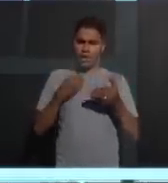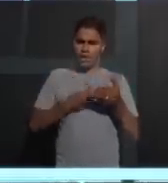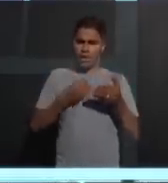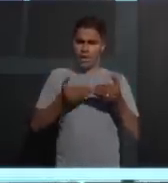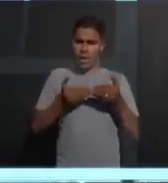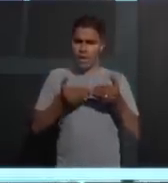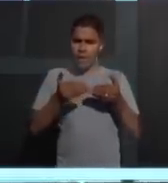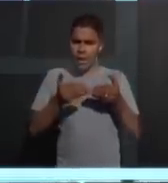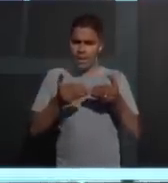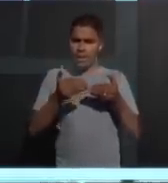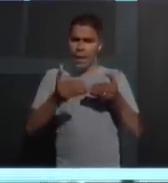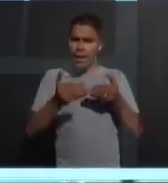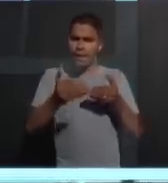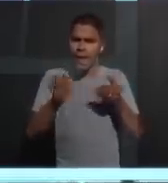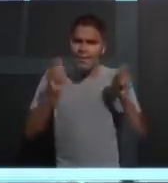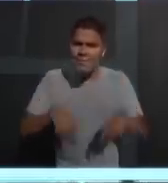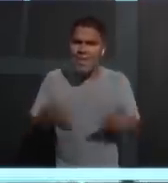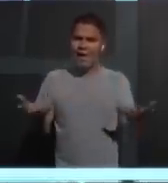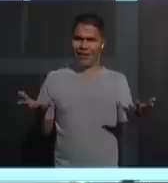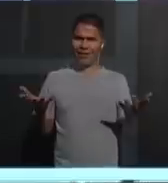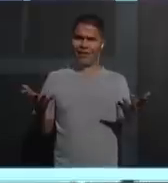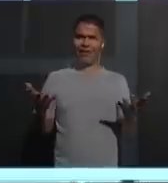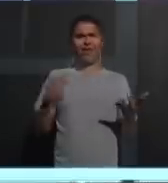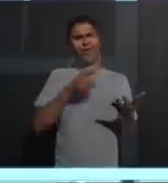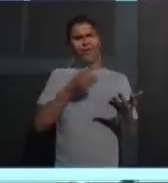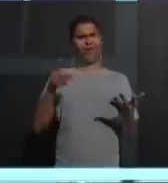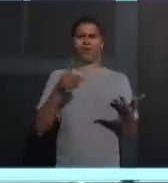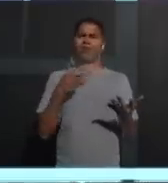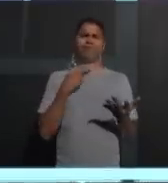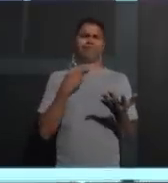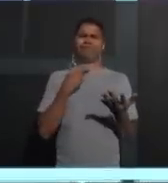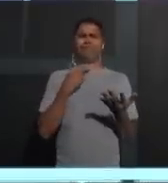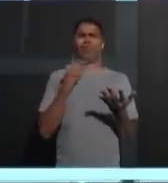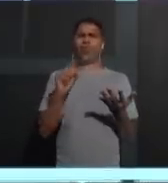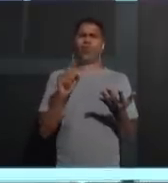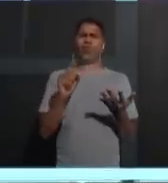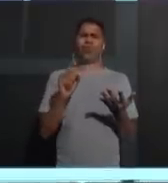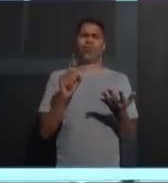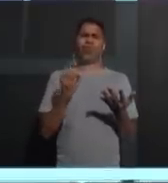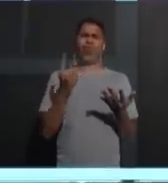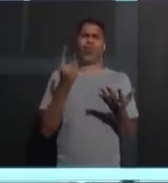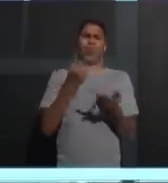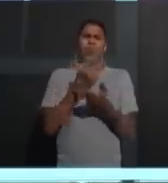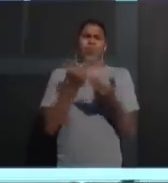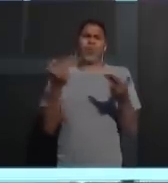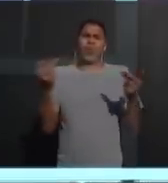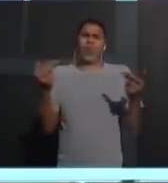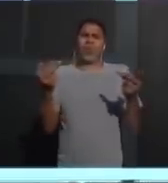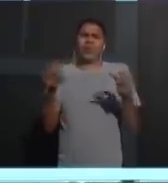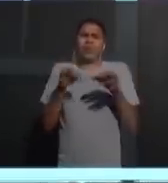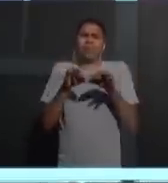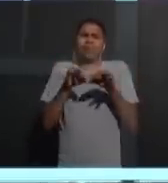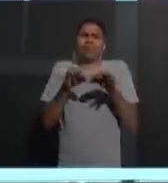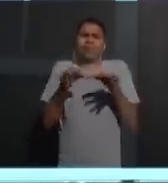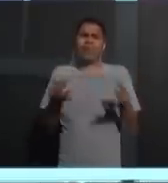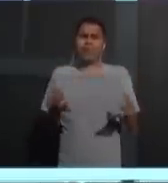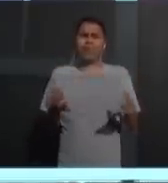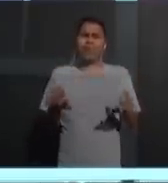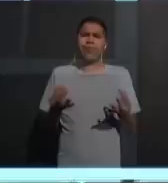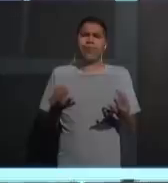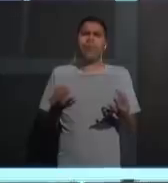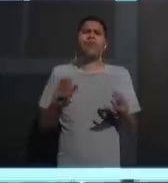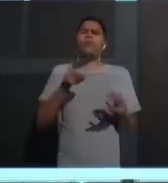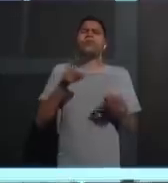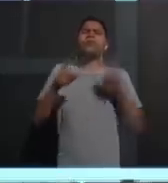uma hora que seja à sua vida visto que vocês não podem sequer fazer uma coisa tão pequena porque